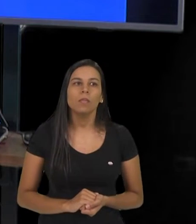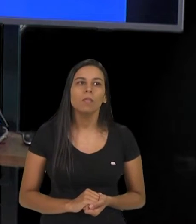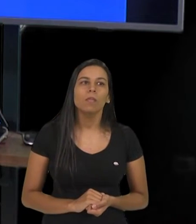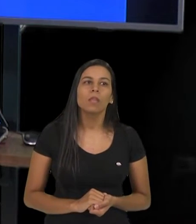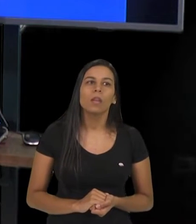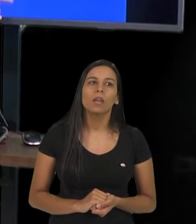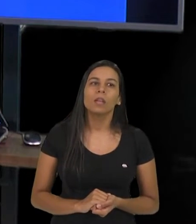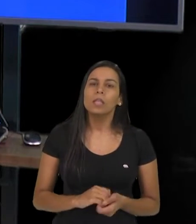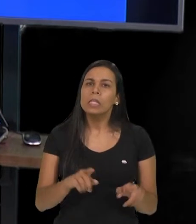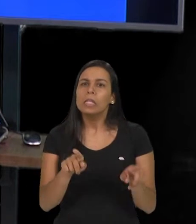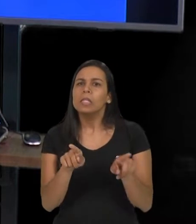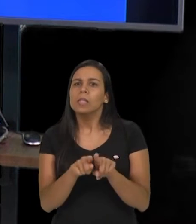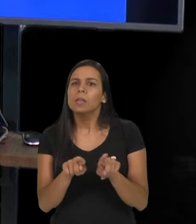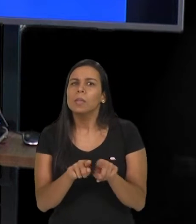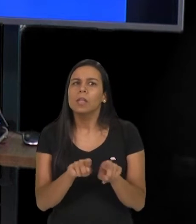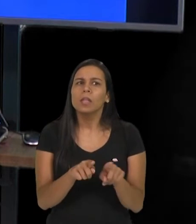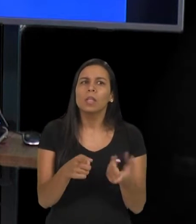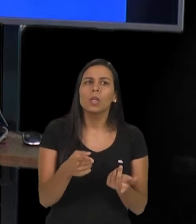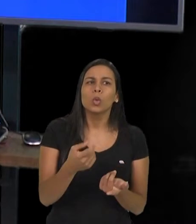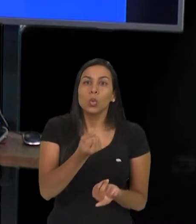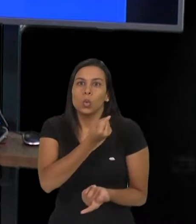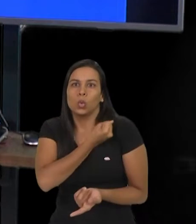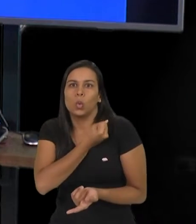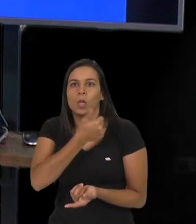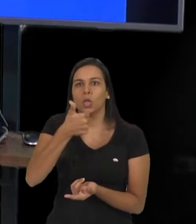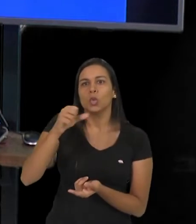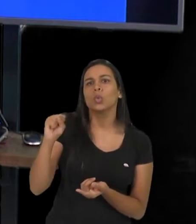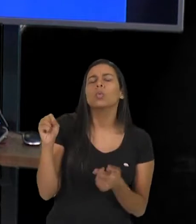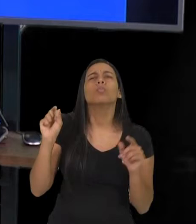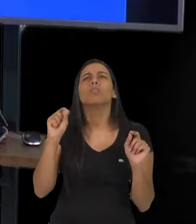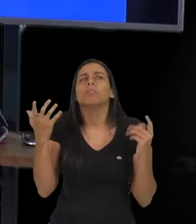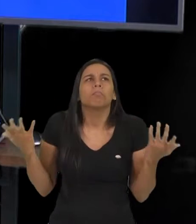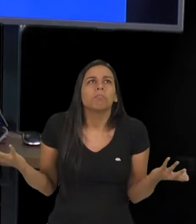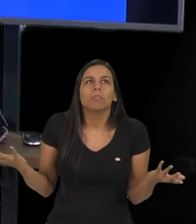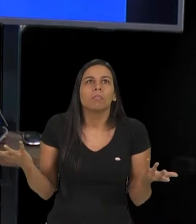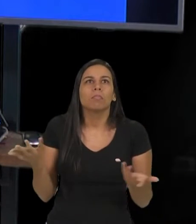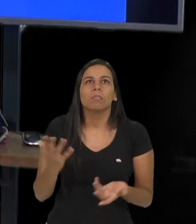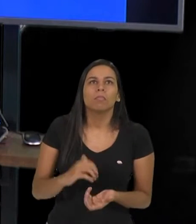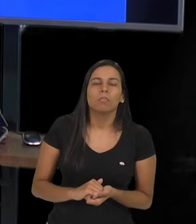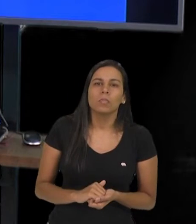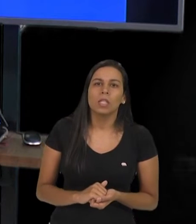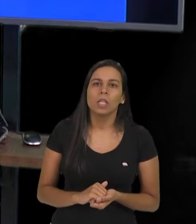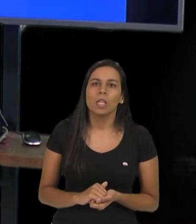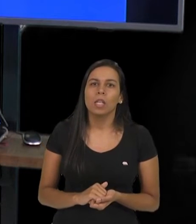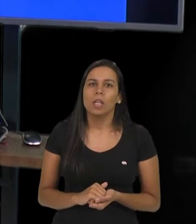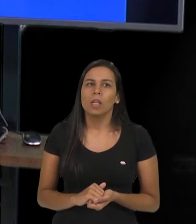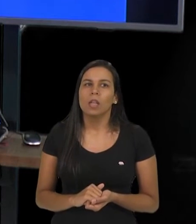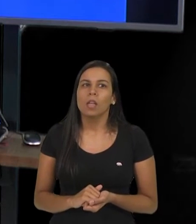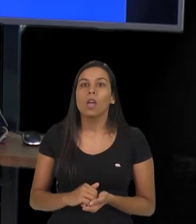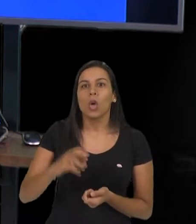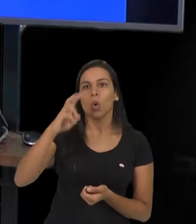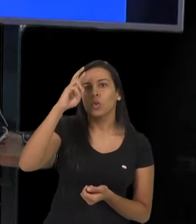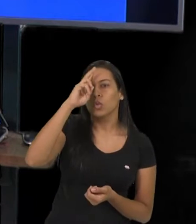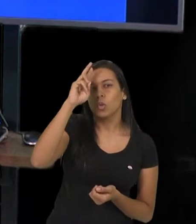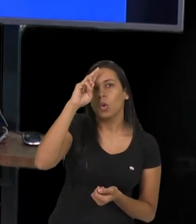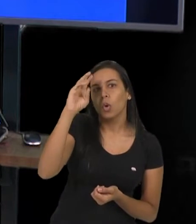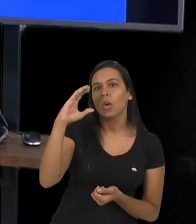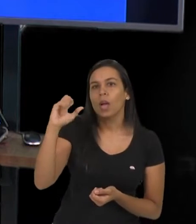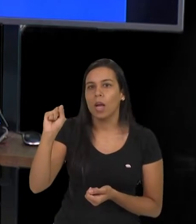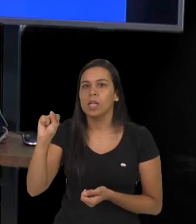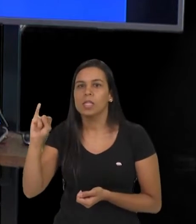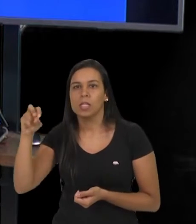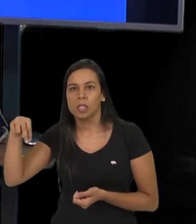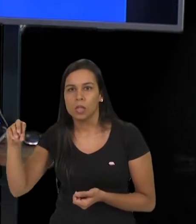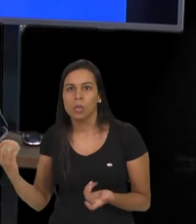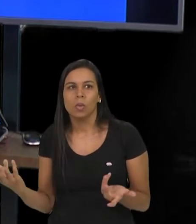aqui um 18, que é o número 18, né? O que é que tem a ver com isso nessa história toda? Bom, é uma história de um cassino, o endereço é esse,